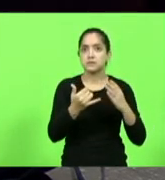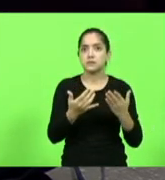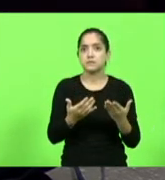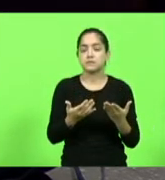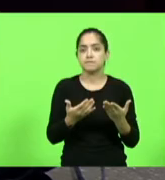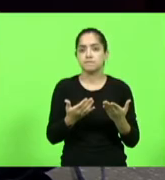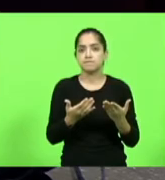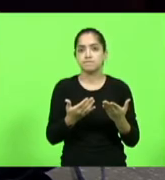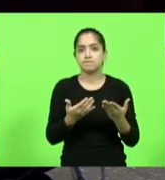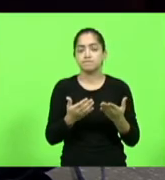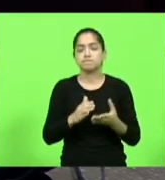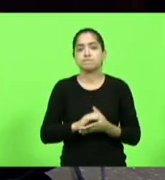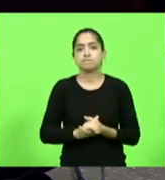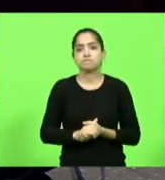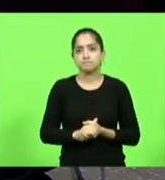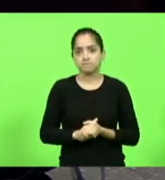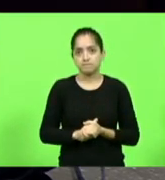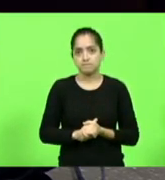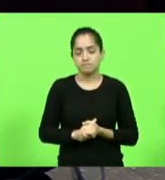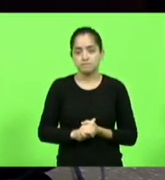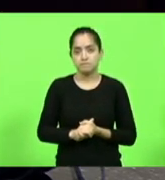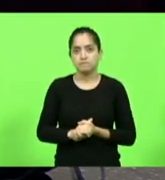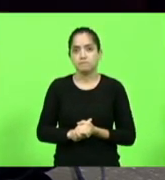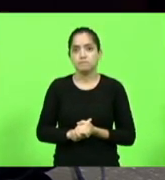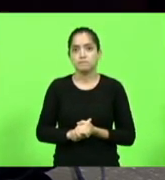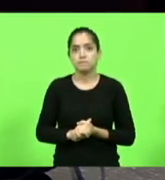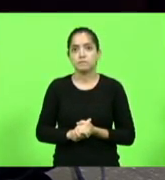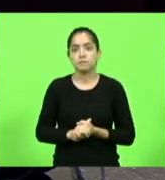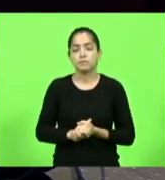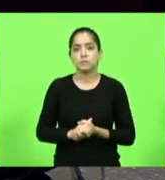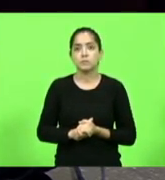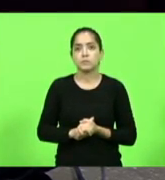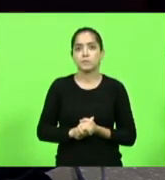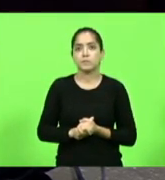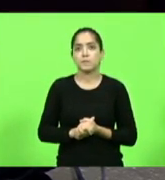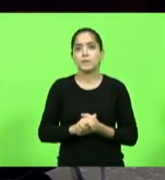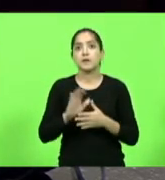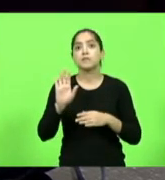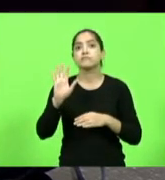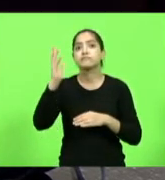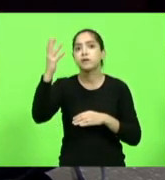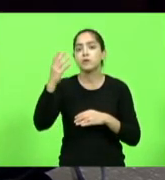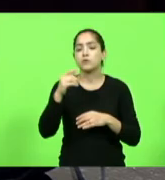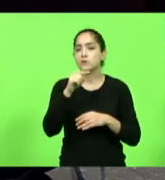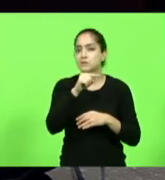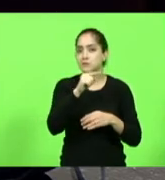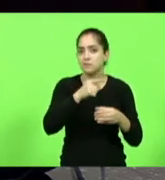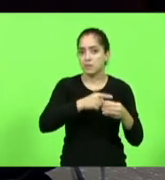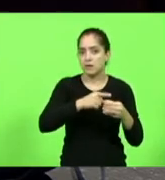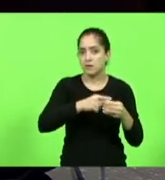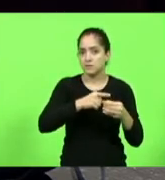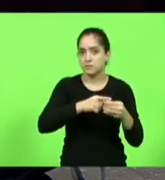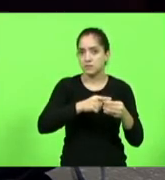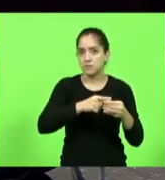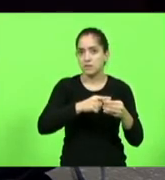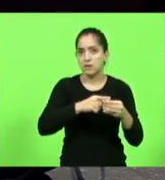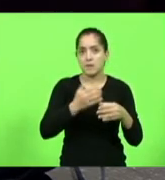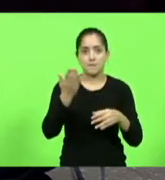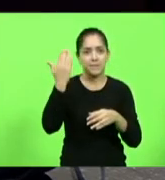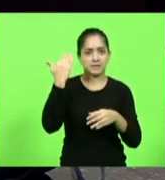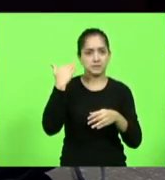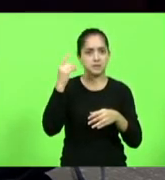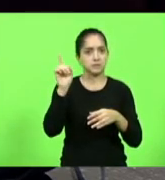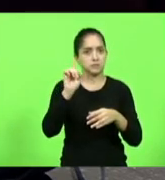a partir do que está acontecendo, não estou falando do passado, está